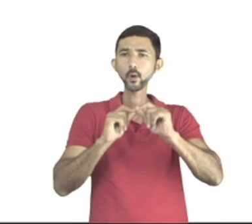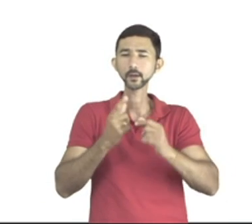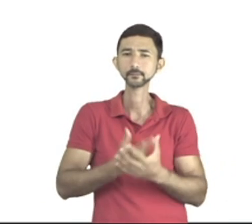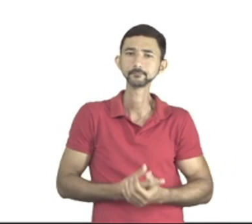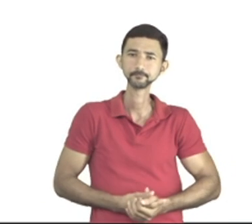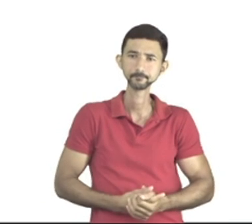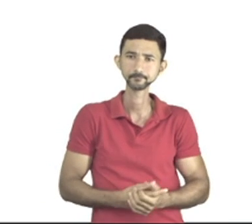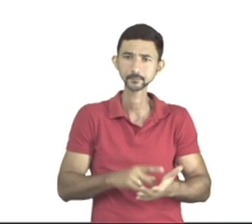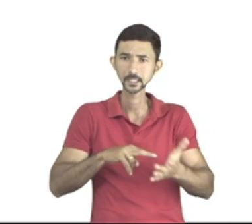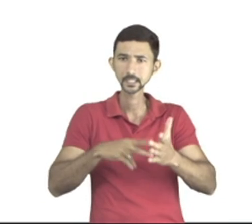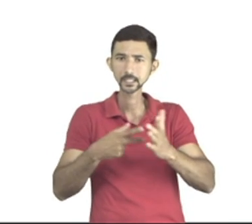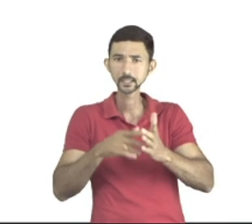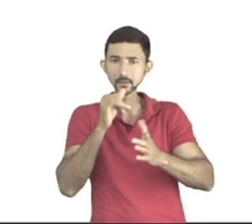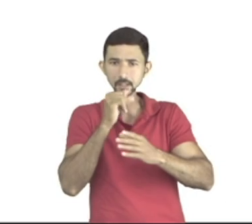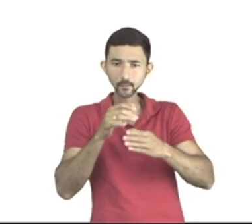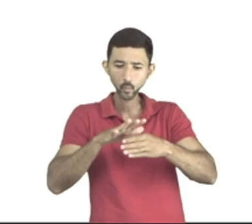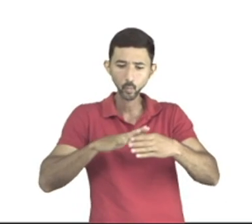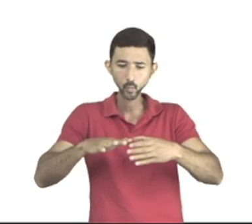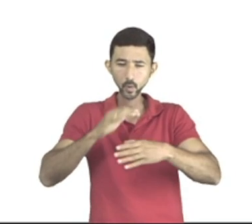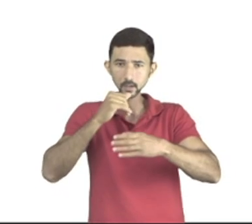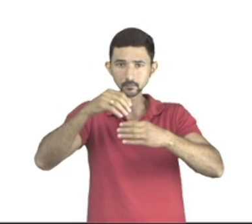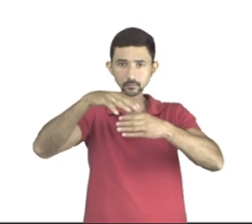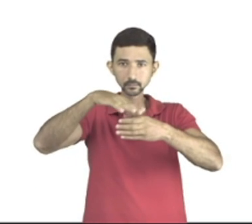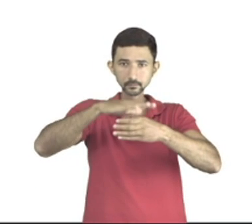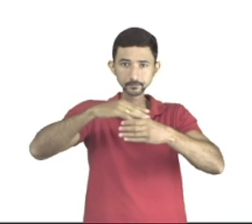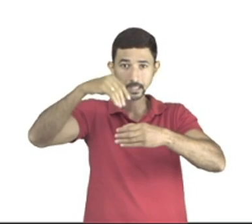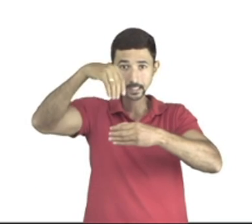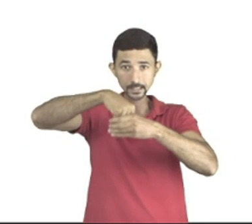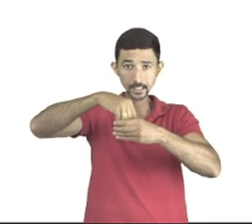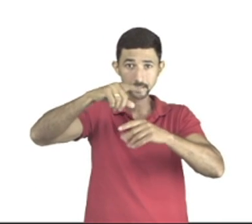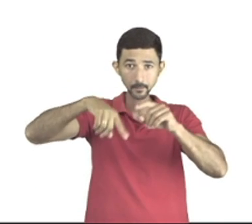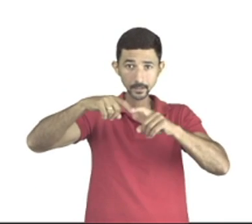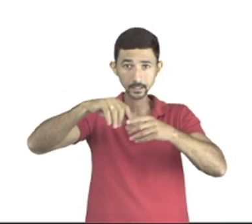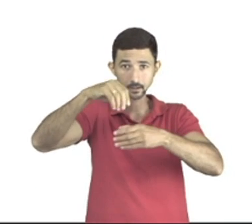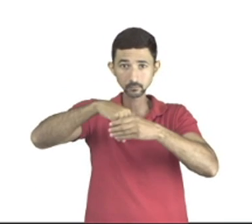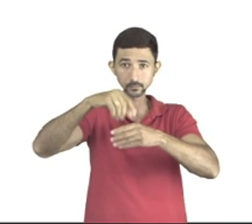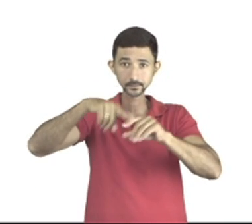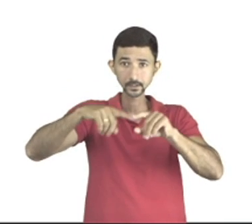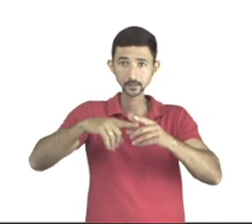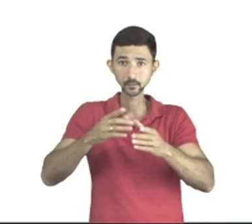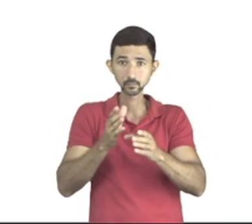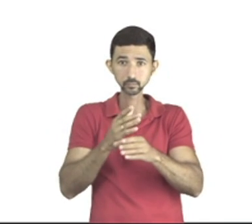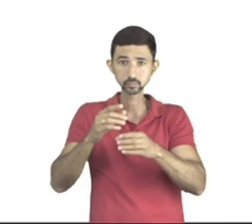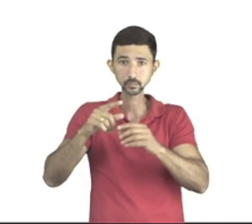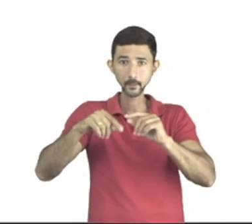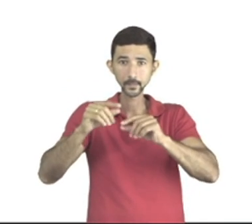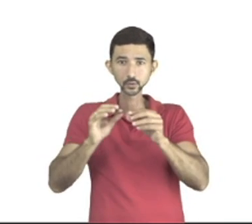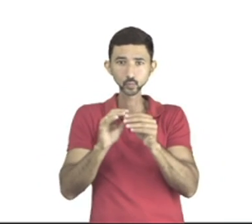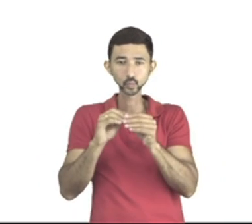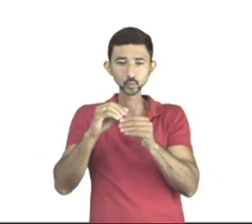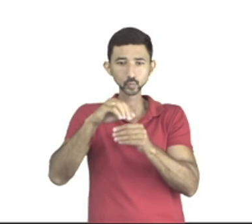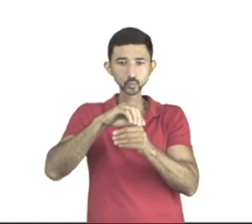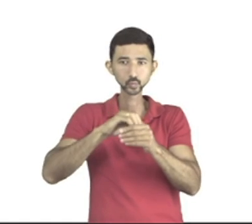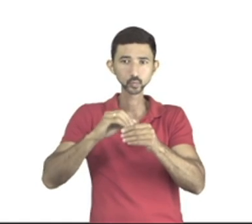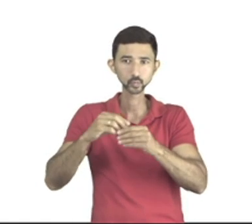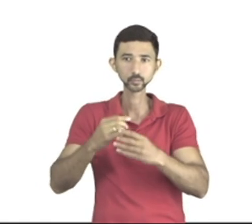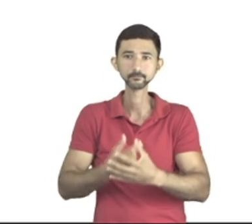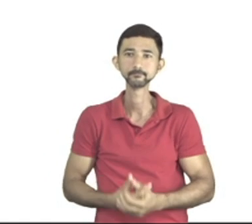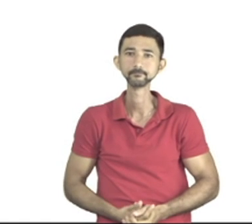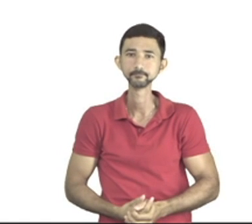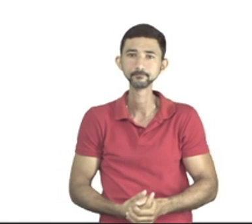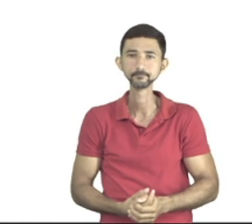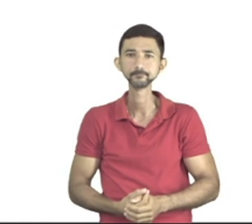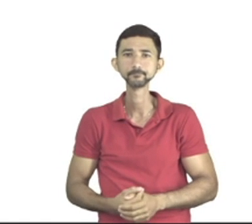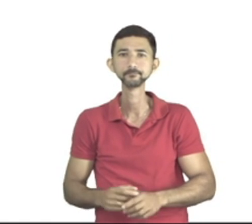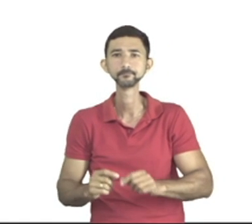isso? Existe espaço dentro da matéria, existe espaço entre as partículas.